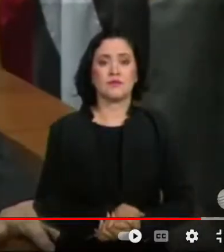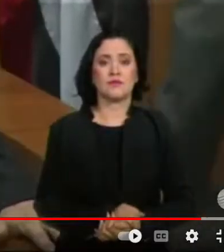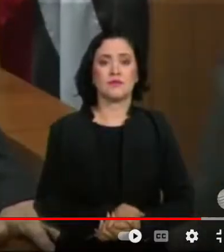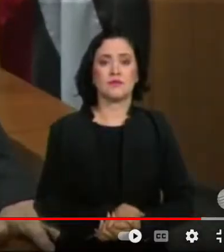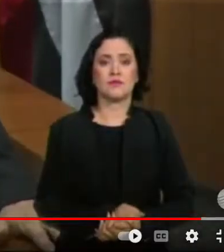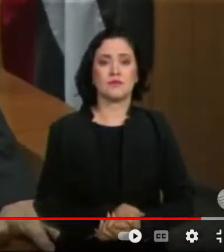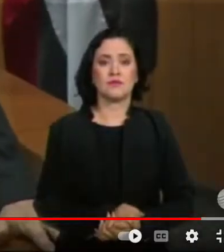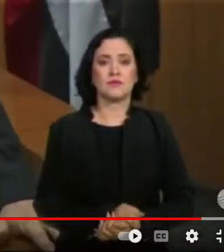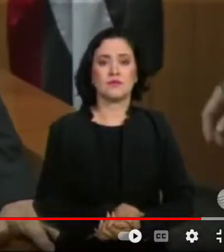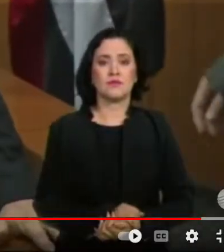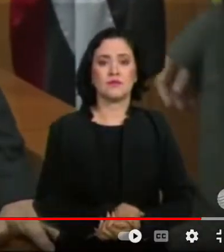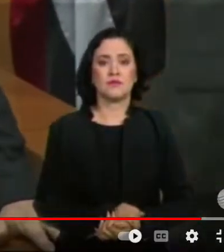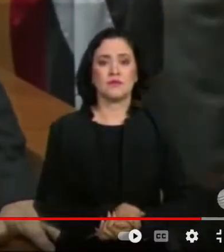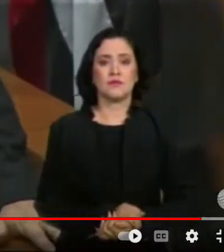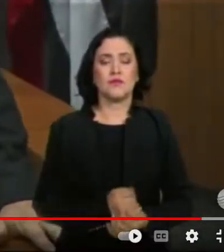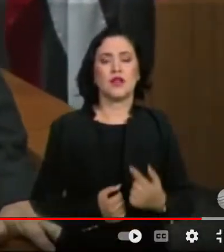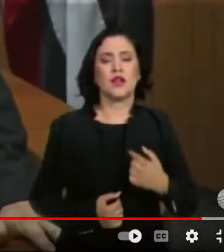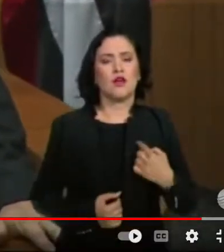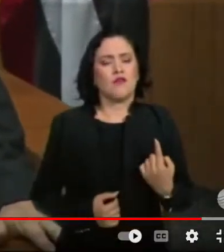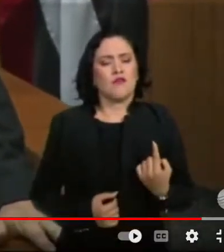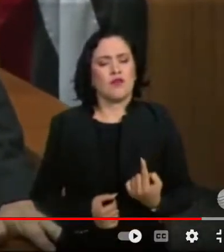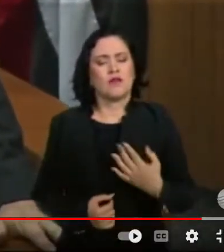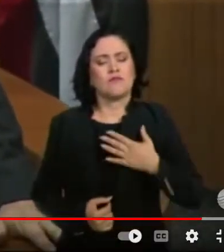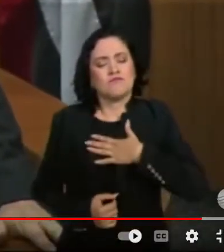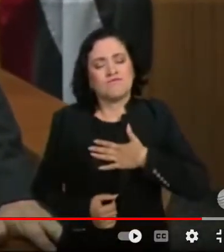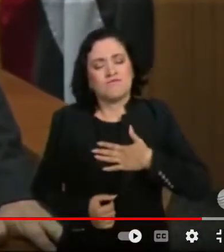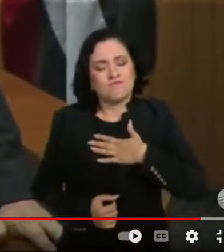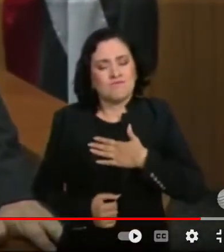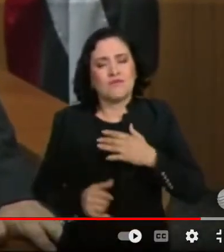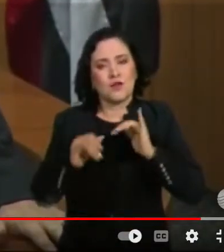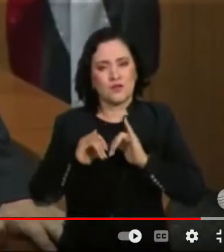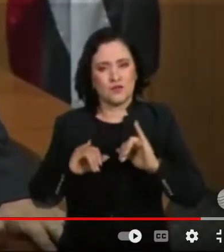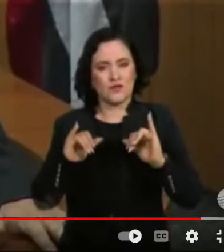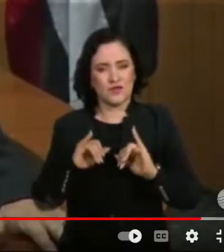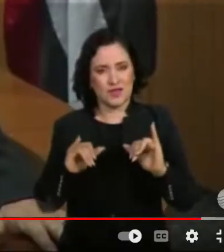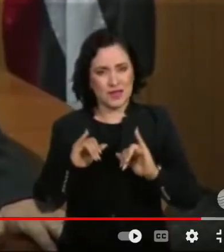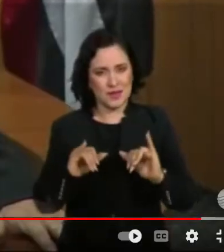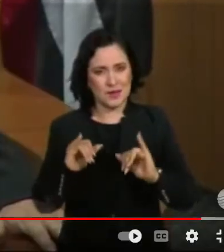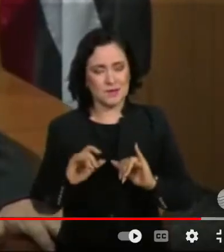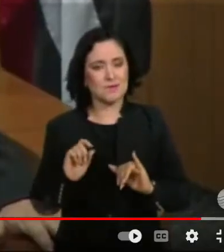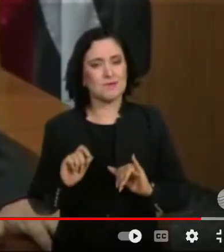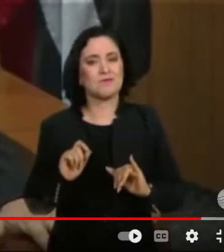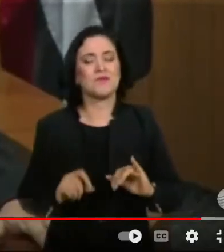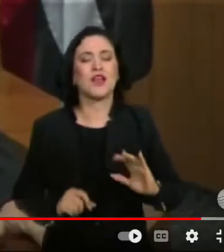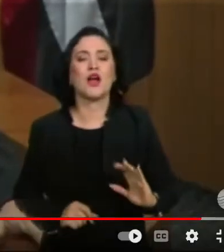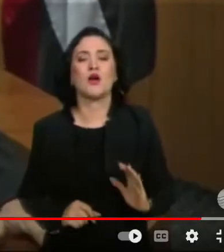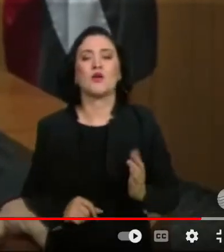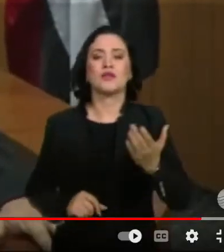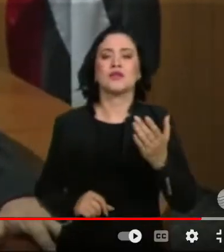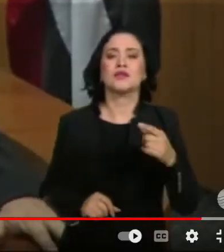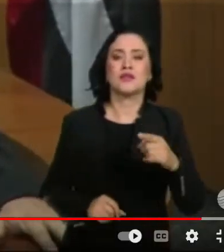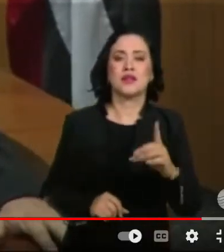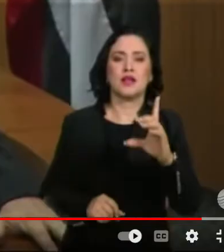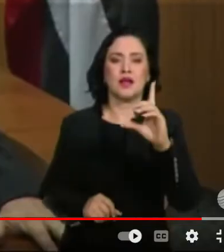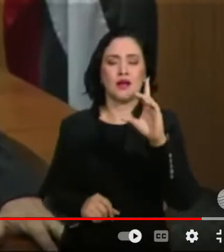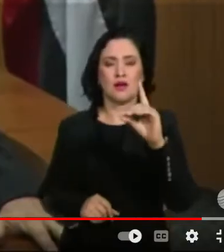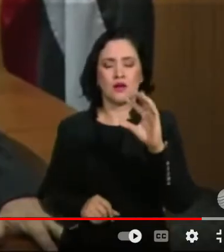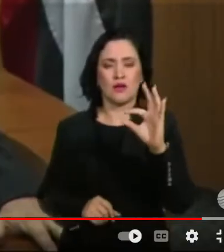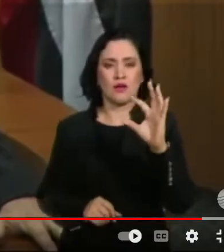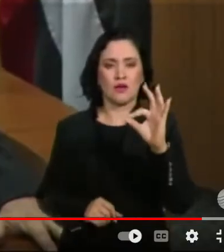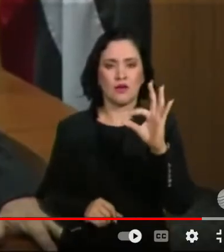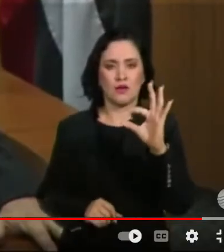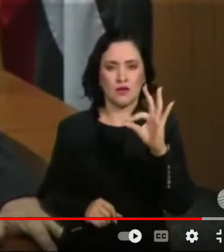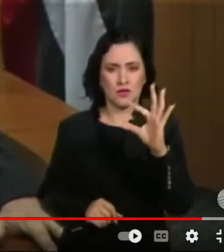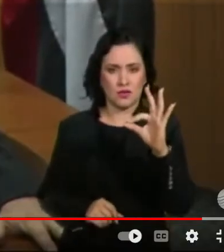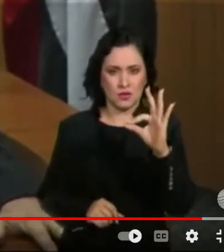Eu trago aqui com muita alegria esse avanço da pavimentação asfáltica que está acontecendo na cidade de Codó pelo governo do estado,